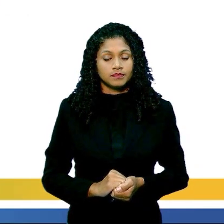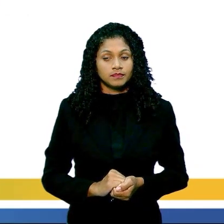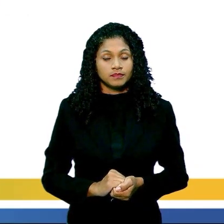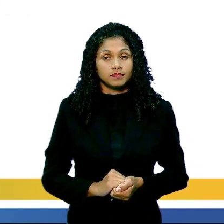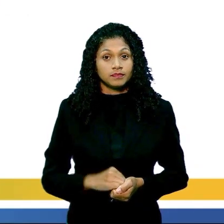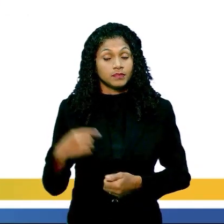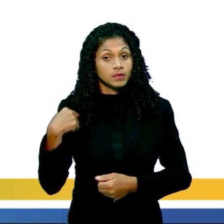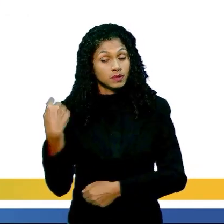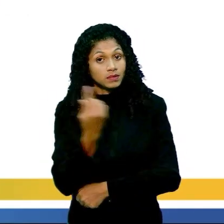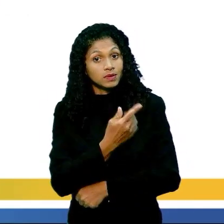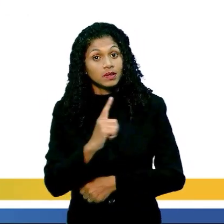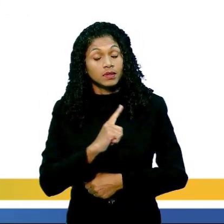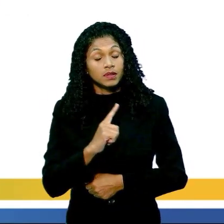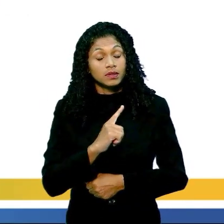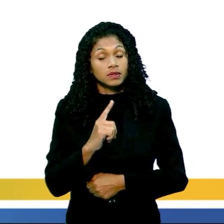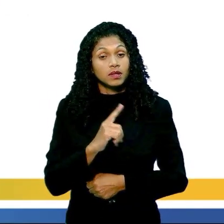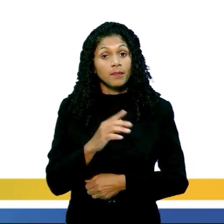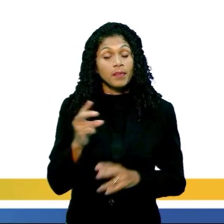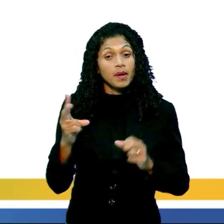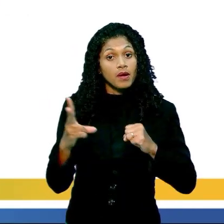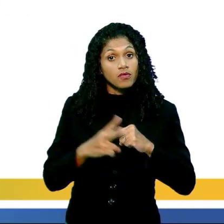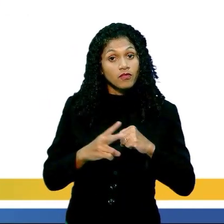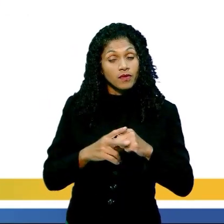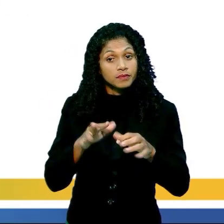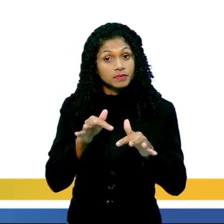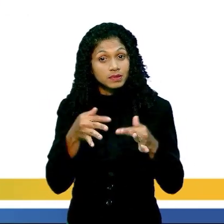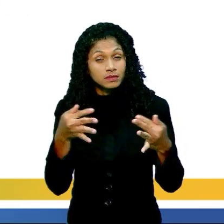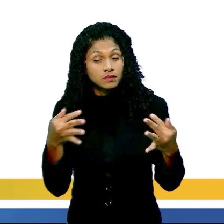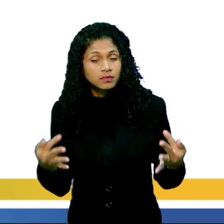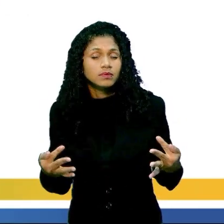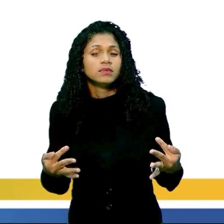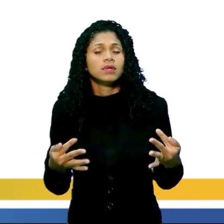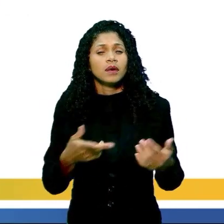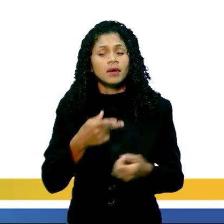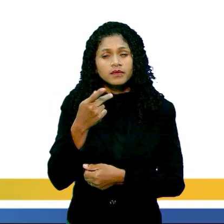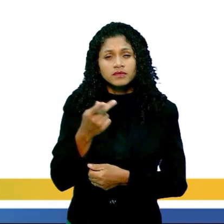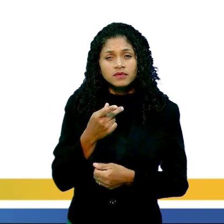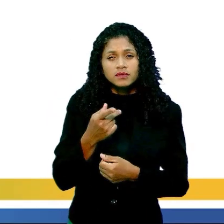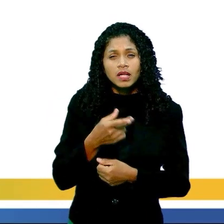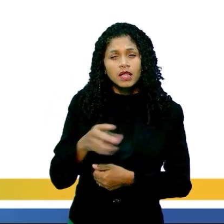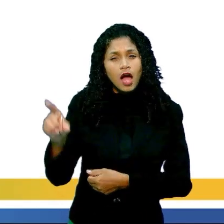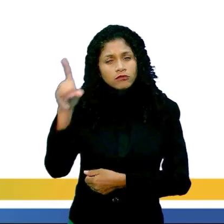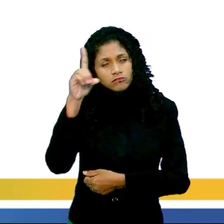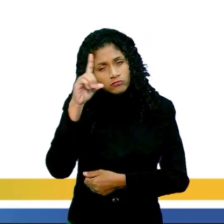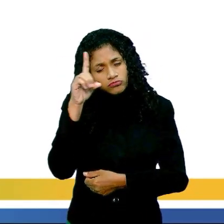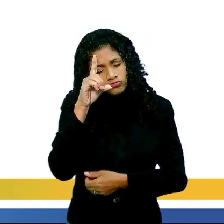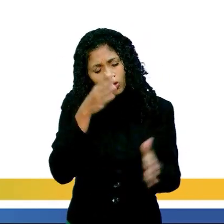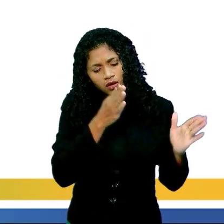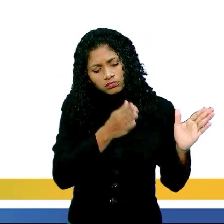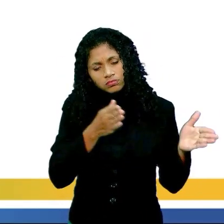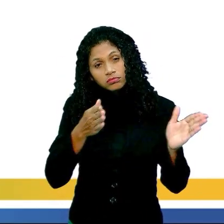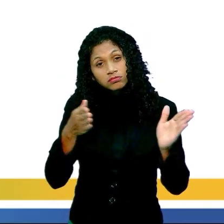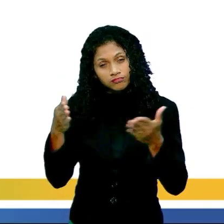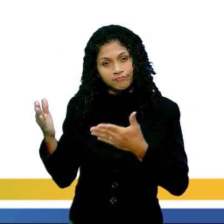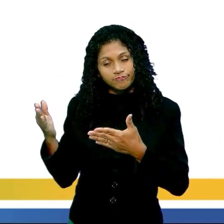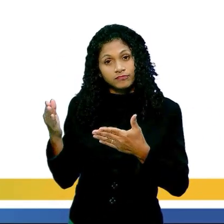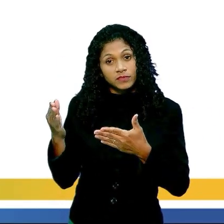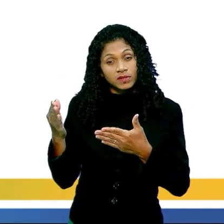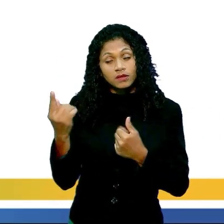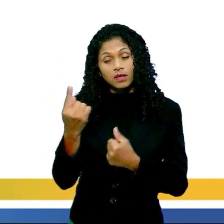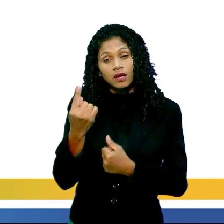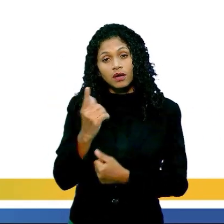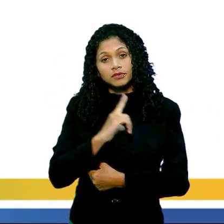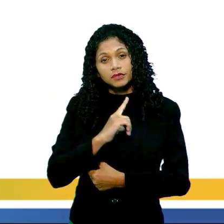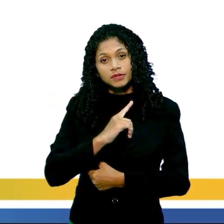Nós temos também o presente simples para falar de rotinas diárias. E aí, para vocês na tela, nós temos uma